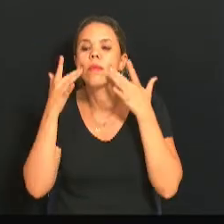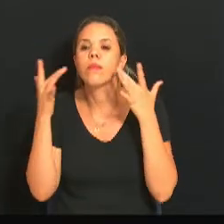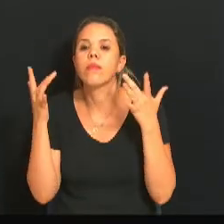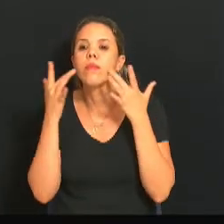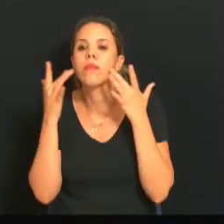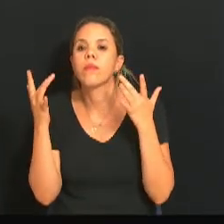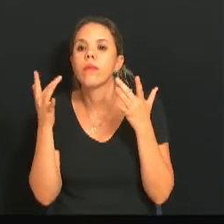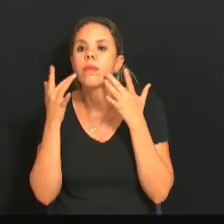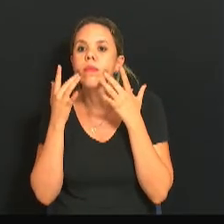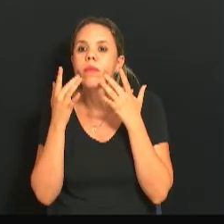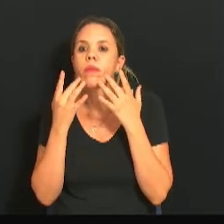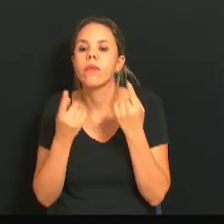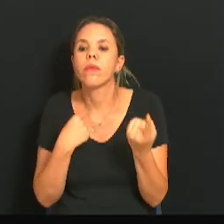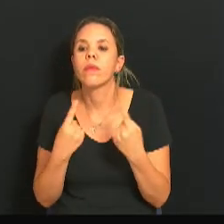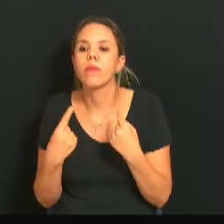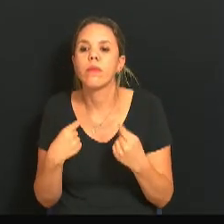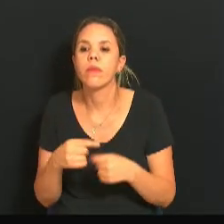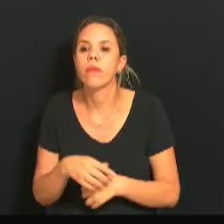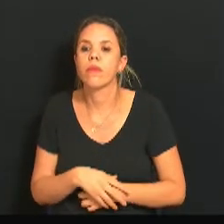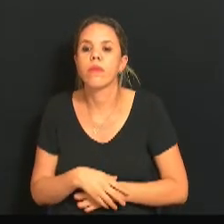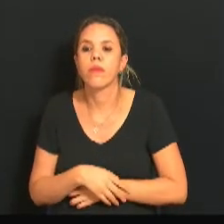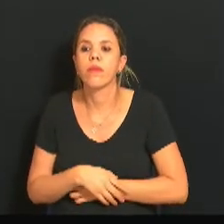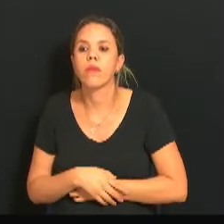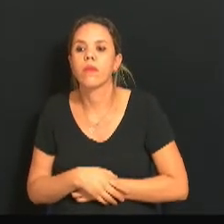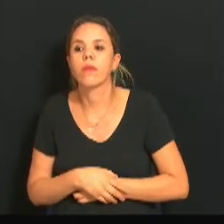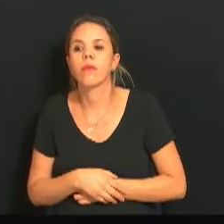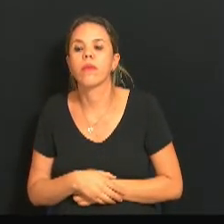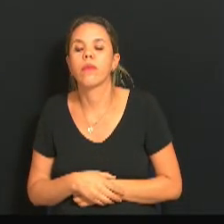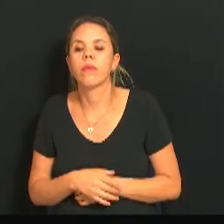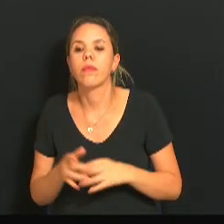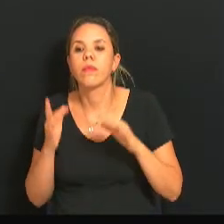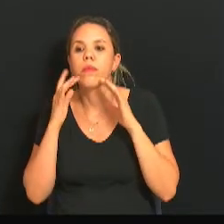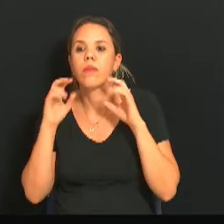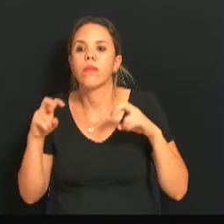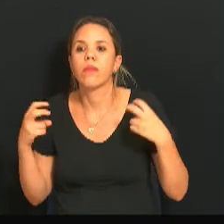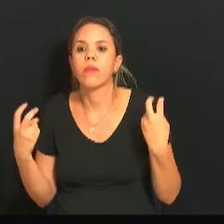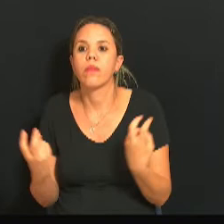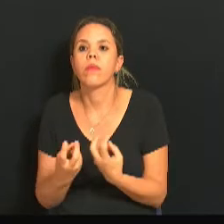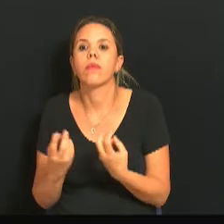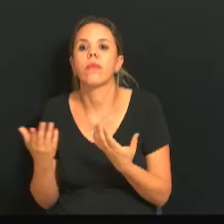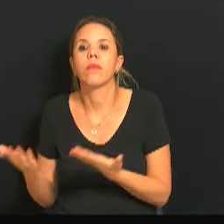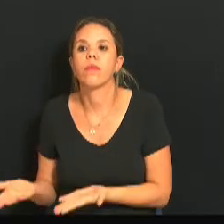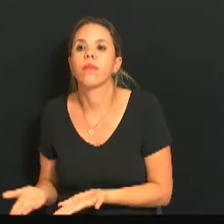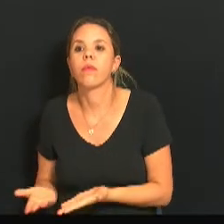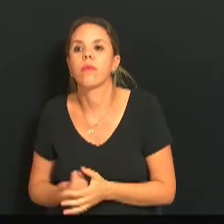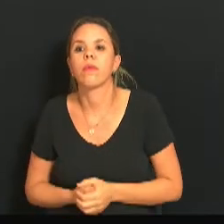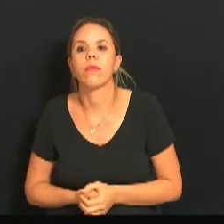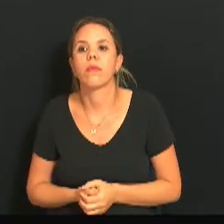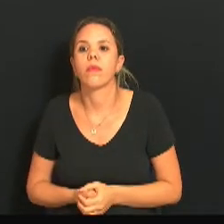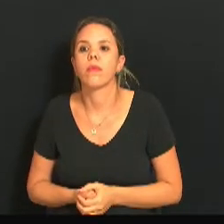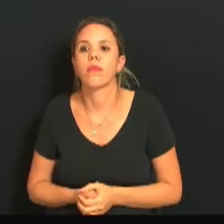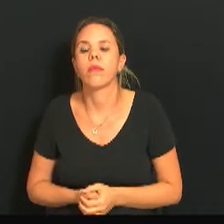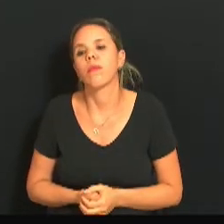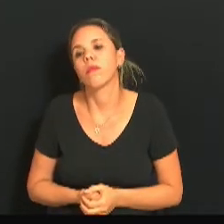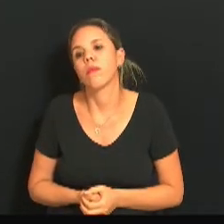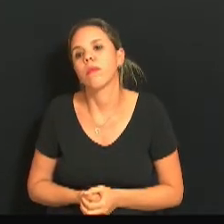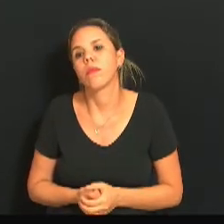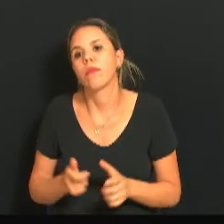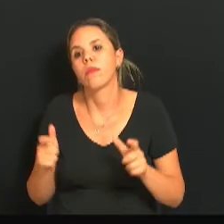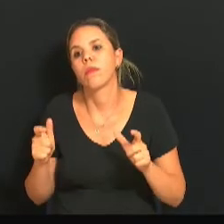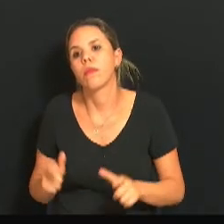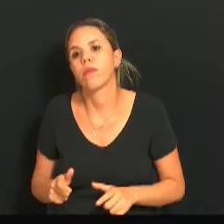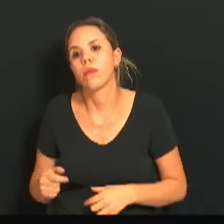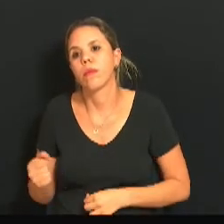há uma passarela passe de Convenções né É aqui a a rotunda como espaço